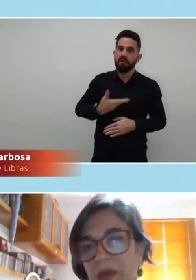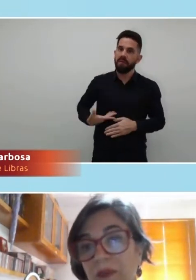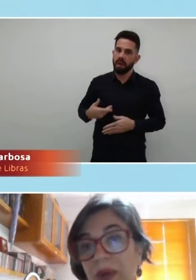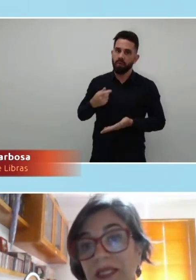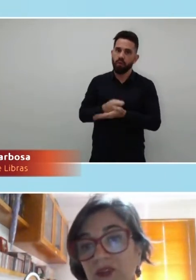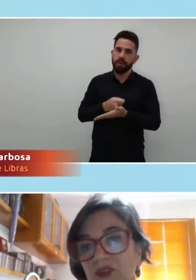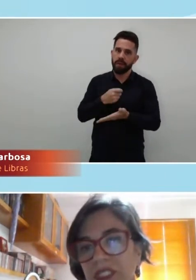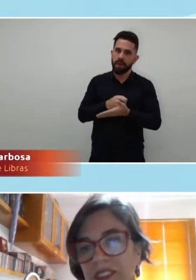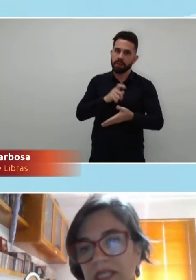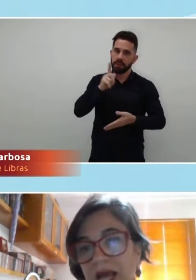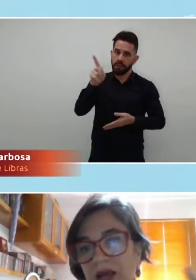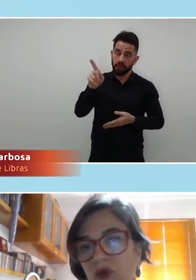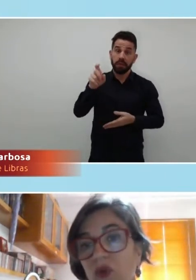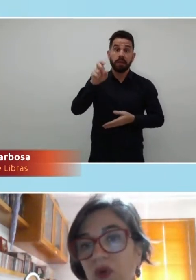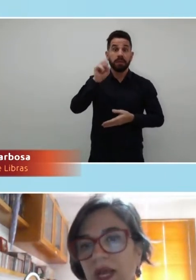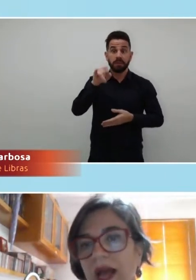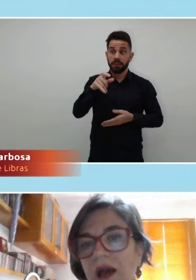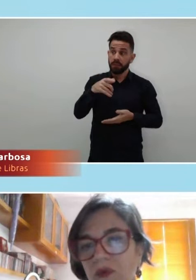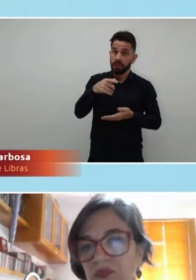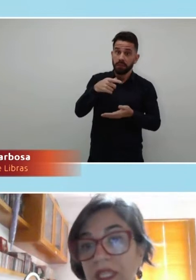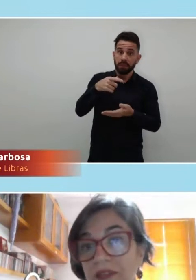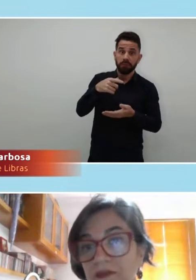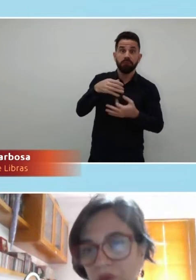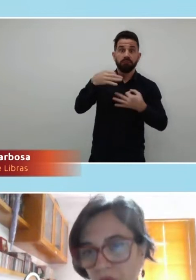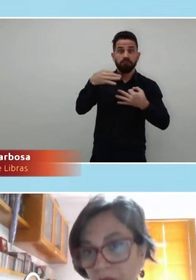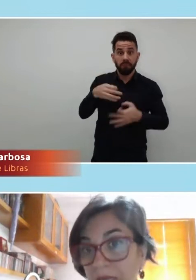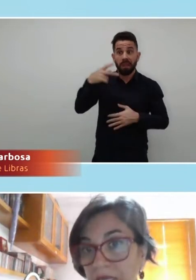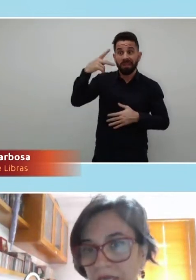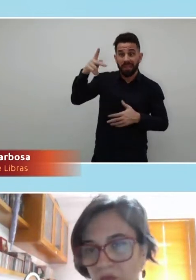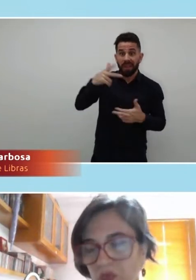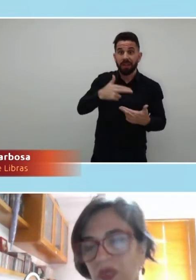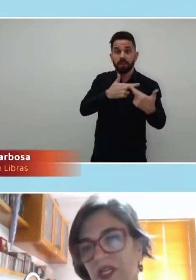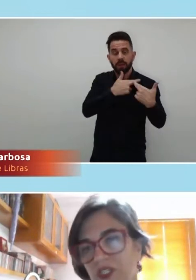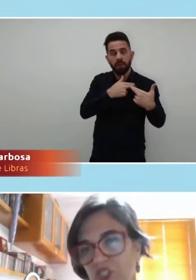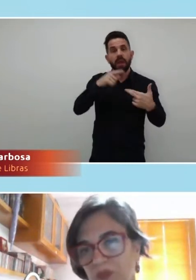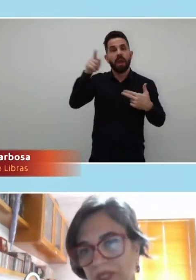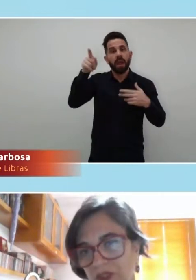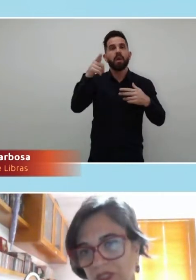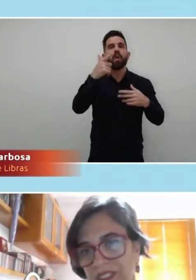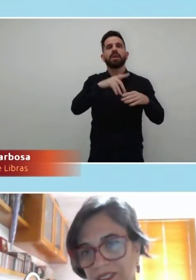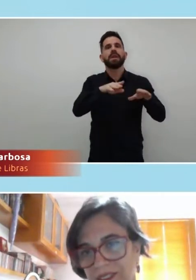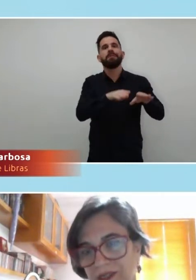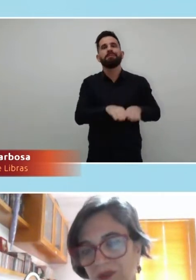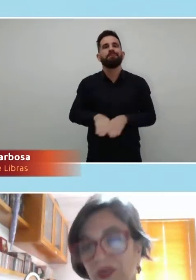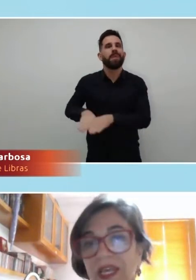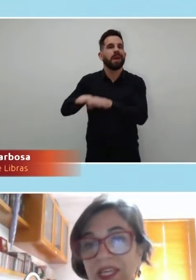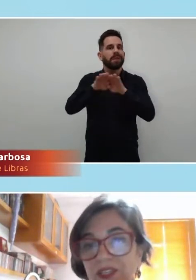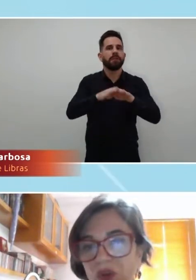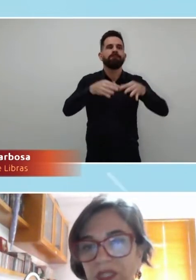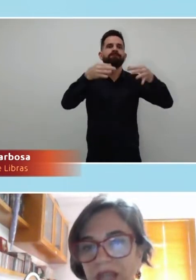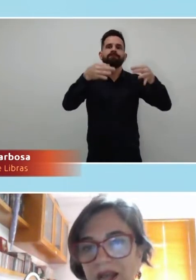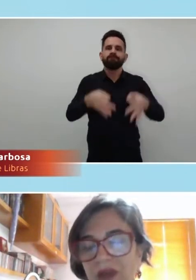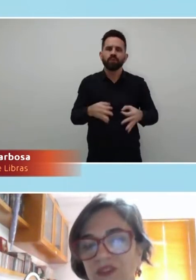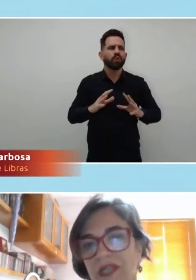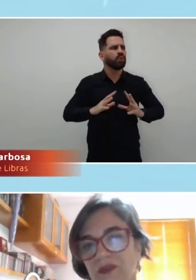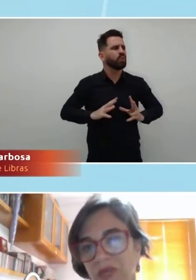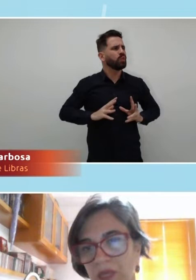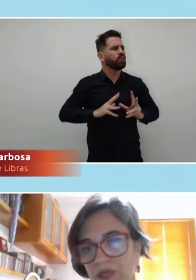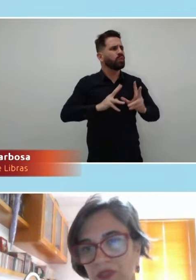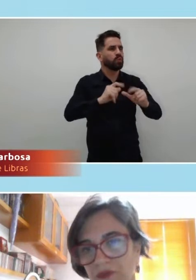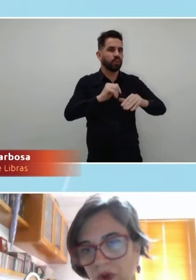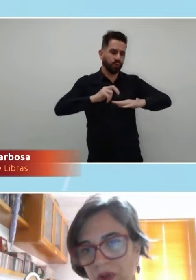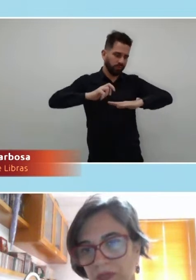conseguiria padronizar, colocar um nível mínimo de padronização e tornar a calçada um